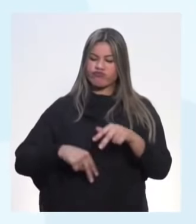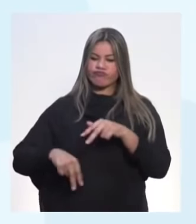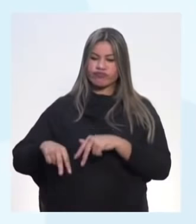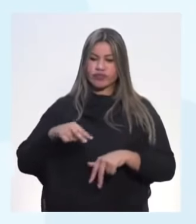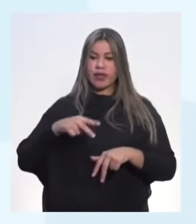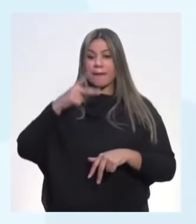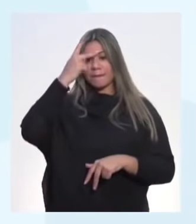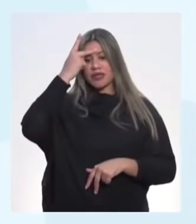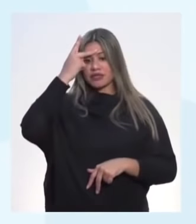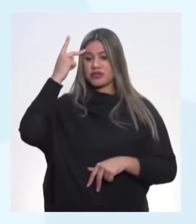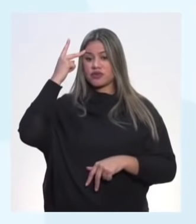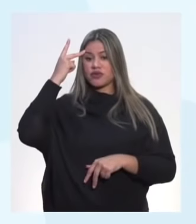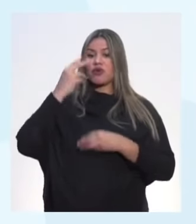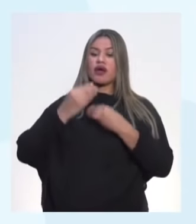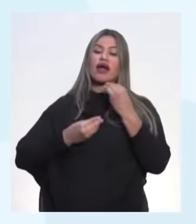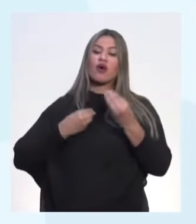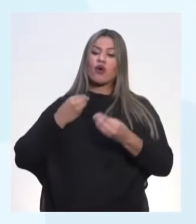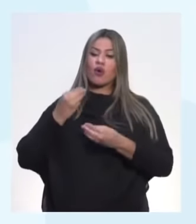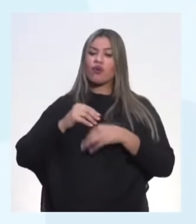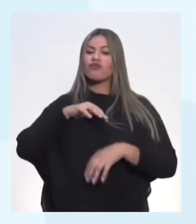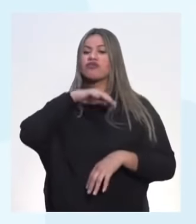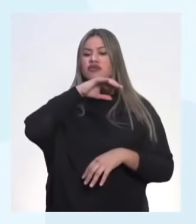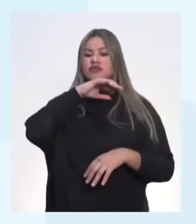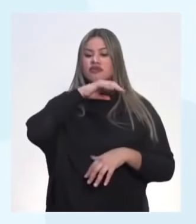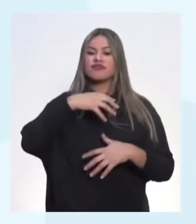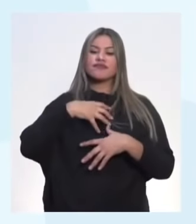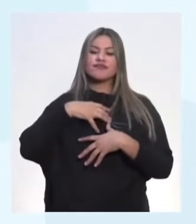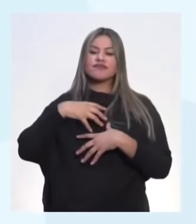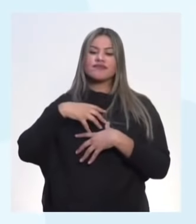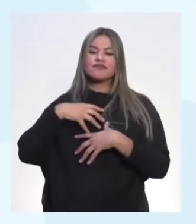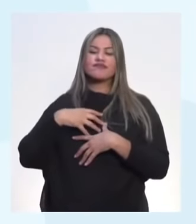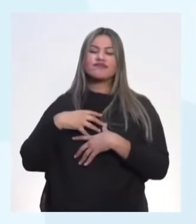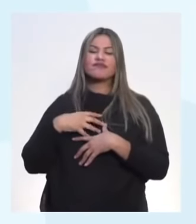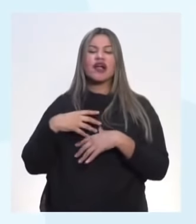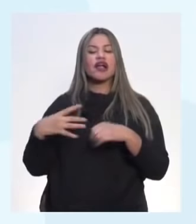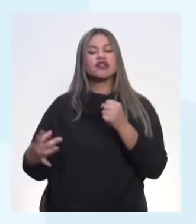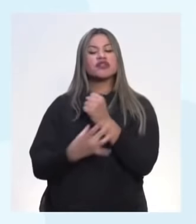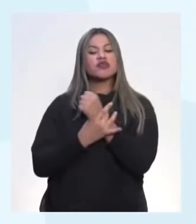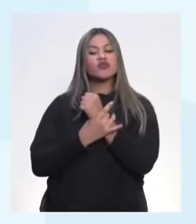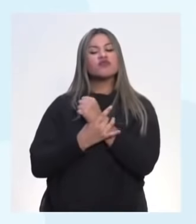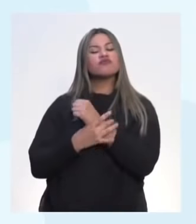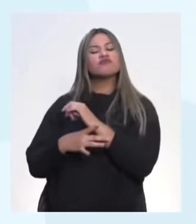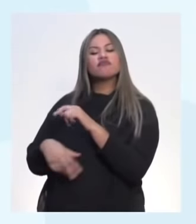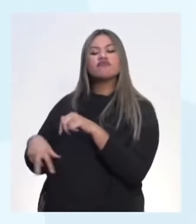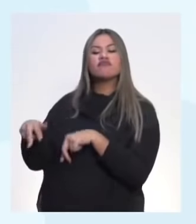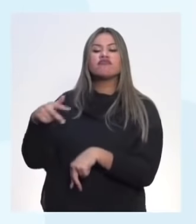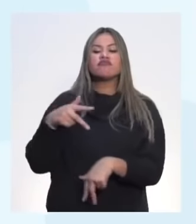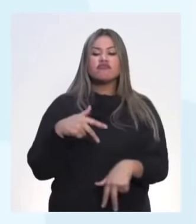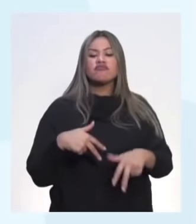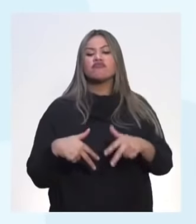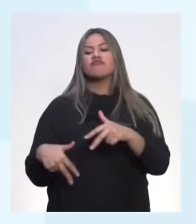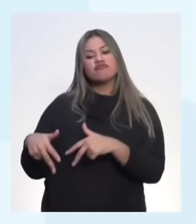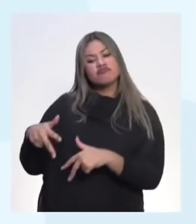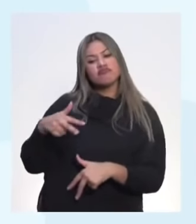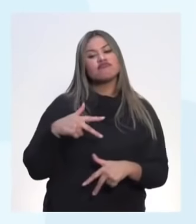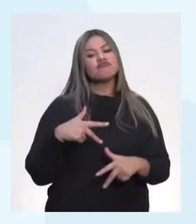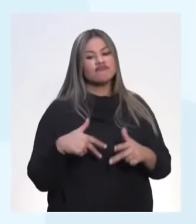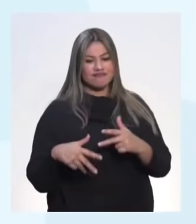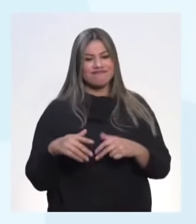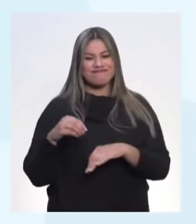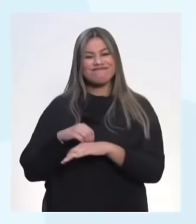praias e outros espaços, dando oportunidade aos animais para que se sintam seguros ao circular por estes locais. Isso é uma sugestão de